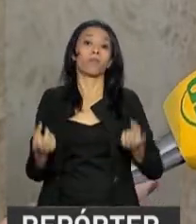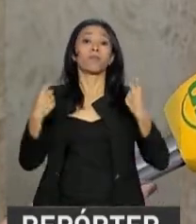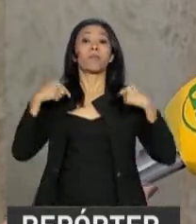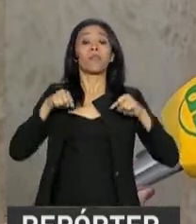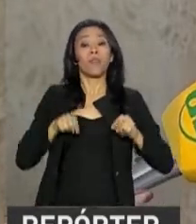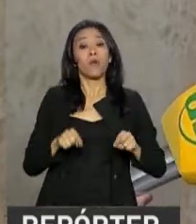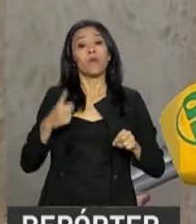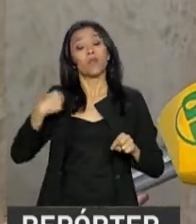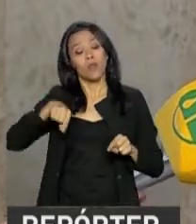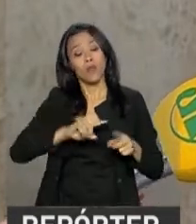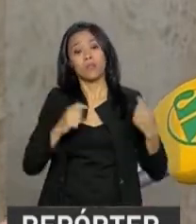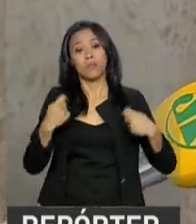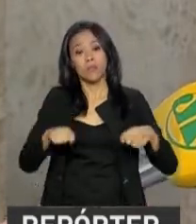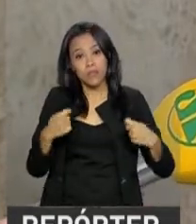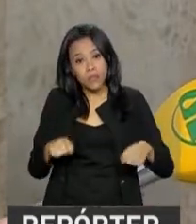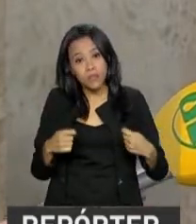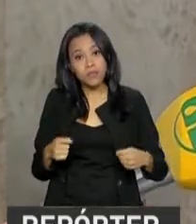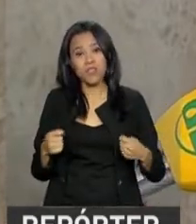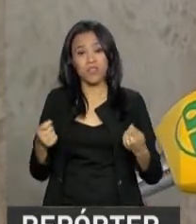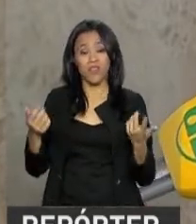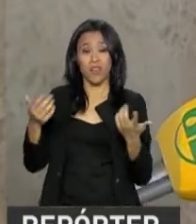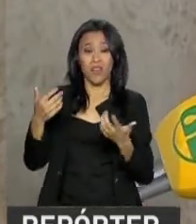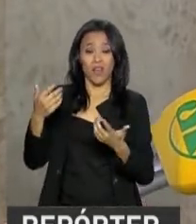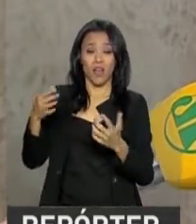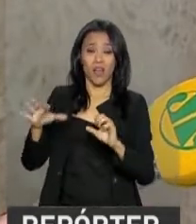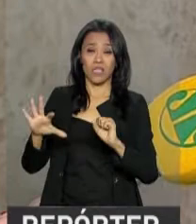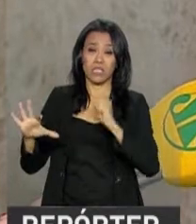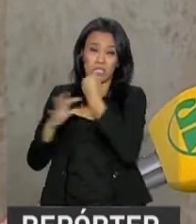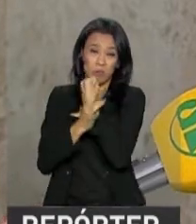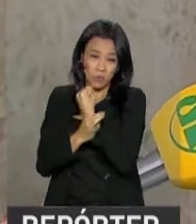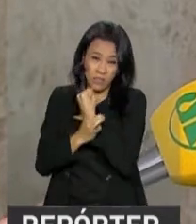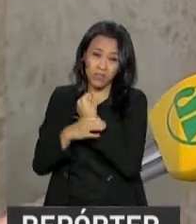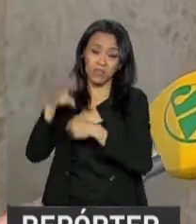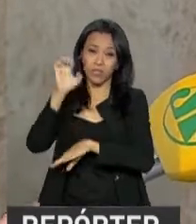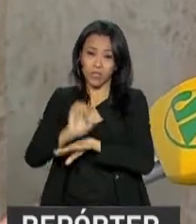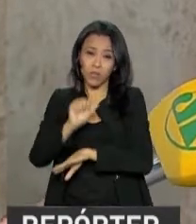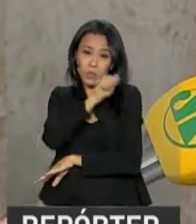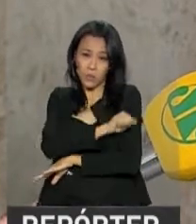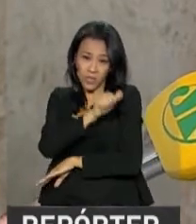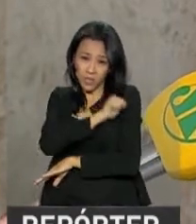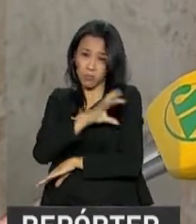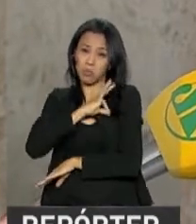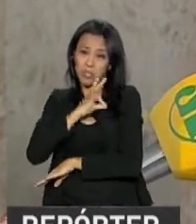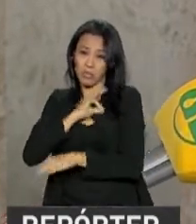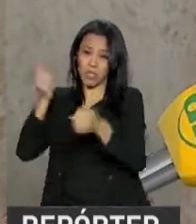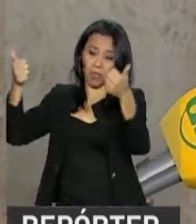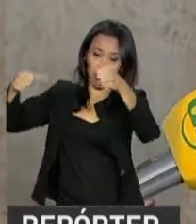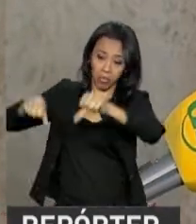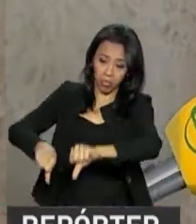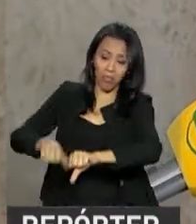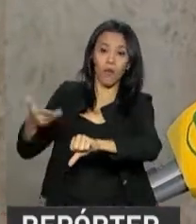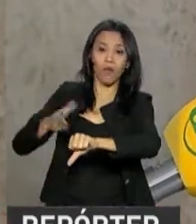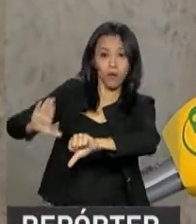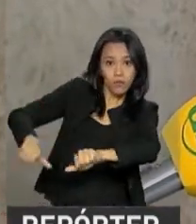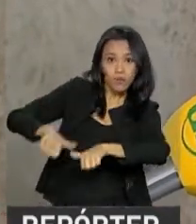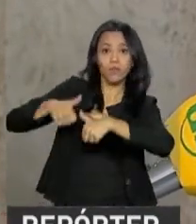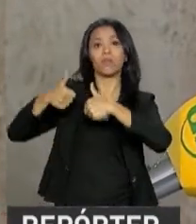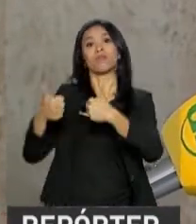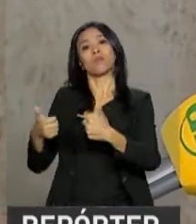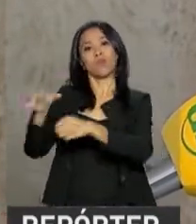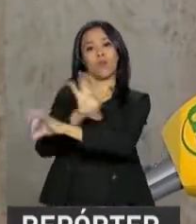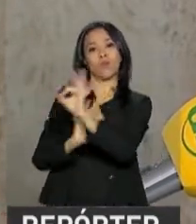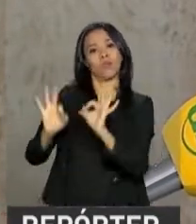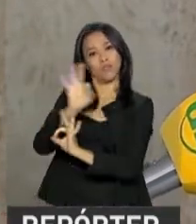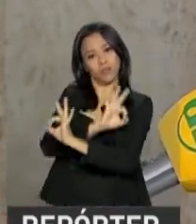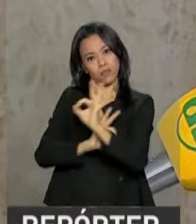que sair praticamente da destruição das forças de segurança do rio de janeiro destruição pra você reestruturá las todas a